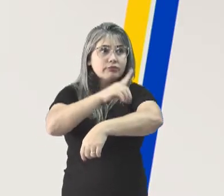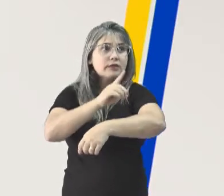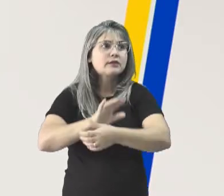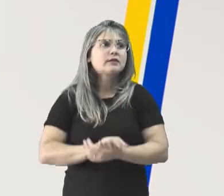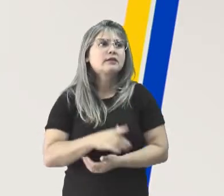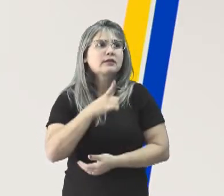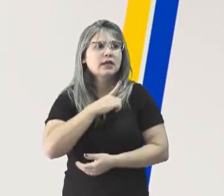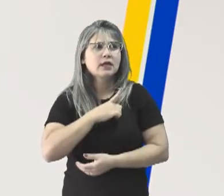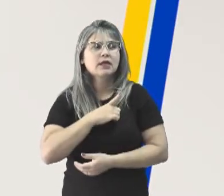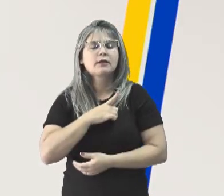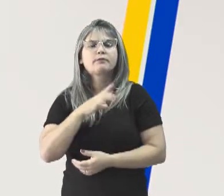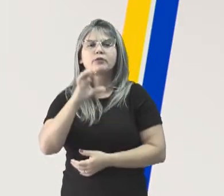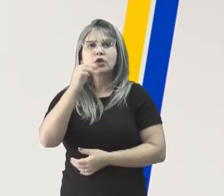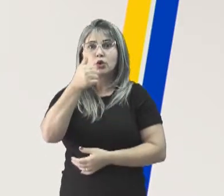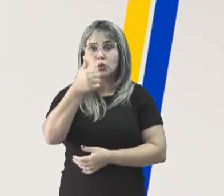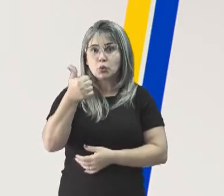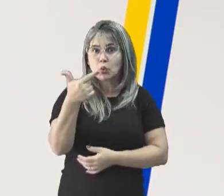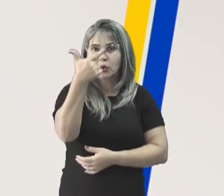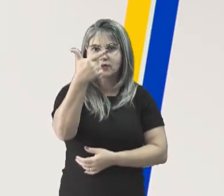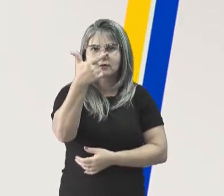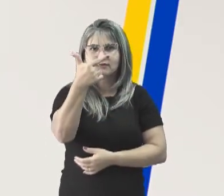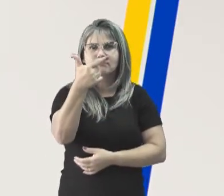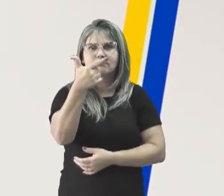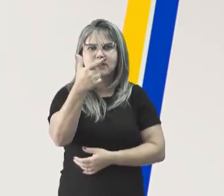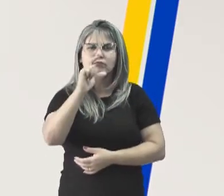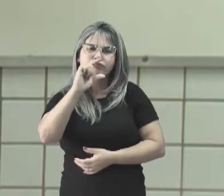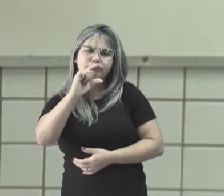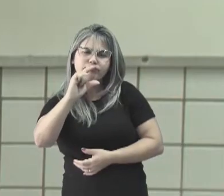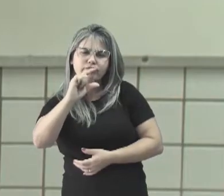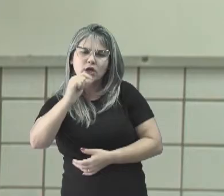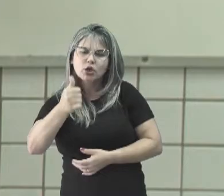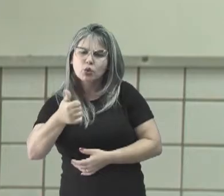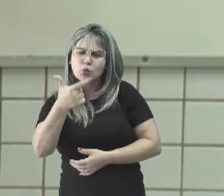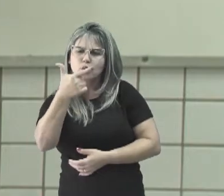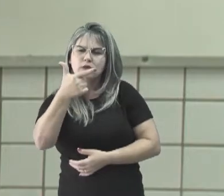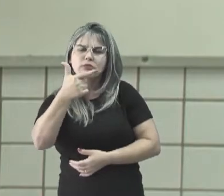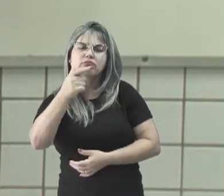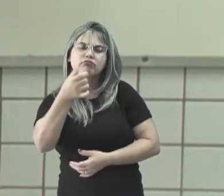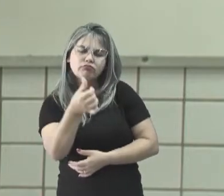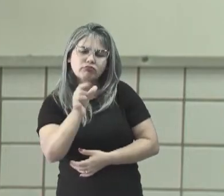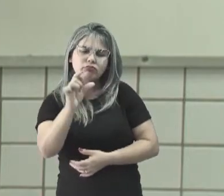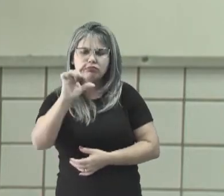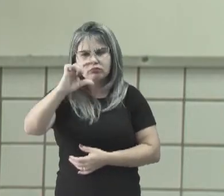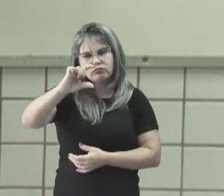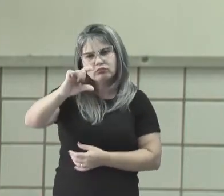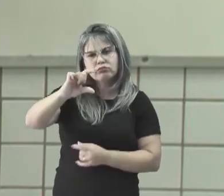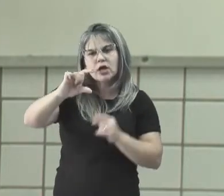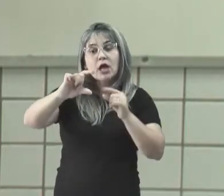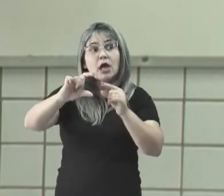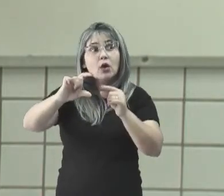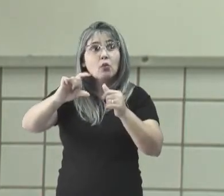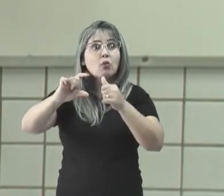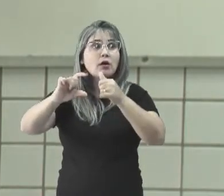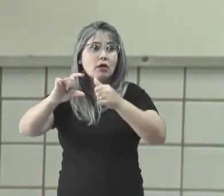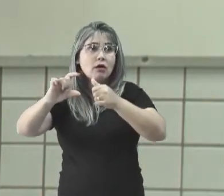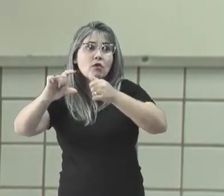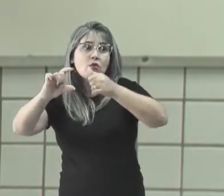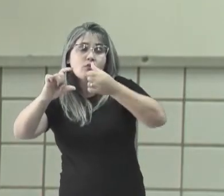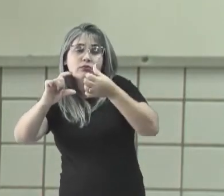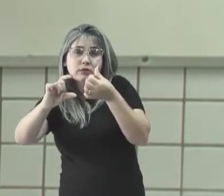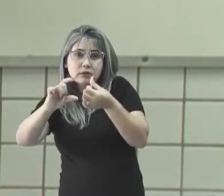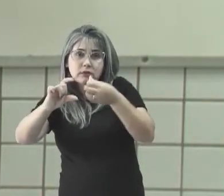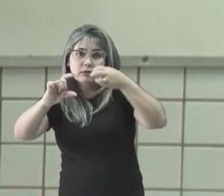ml do líquido em cada um deles. Então, gente, se eu tenho 12 frascos e cada um tem 6